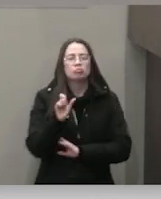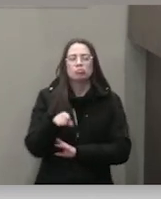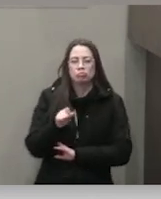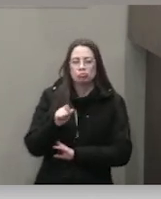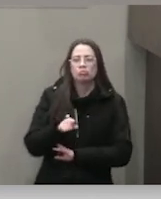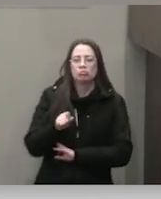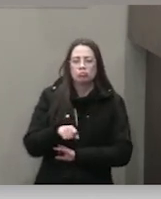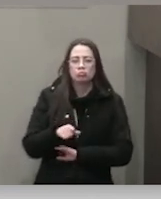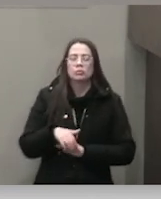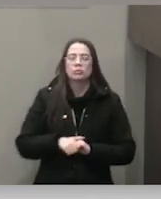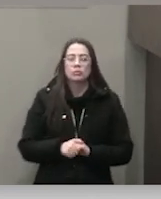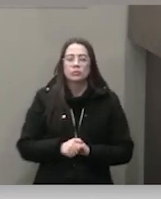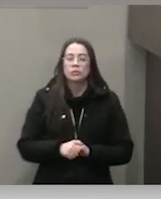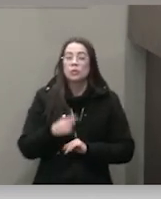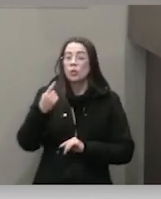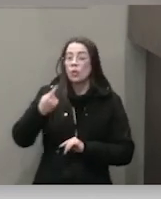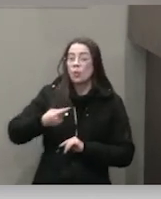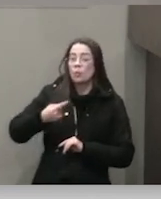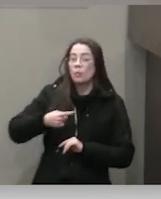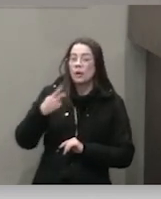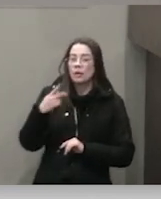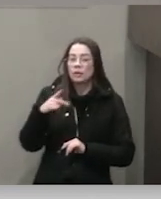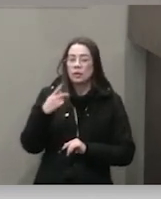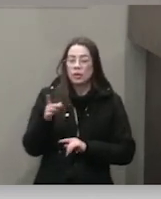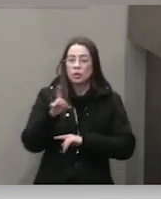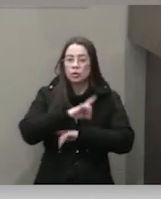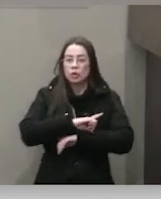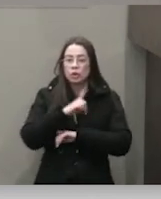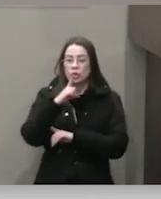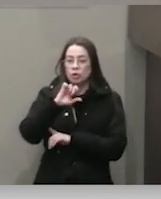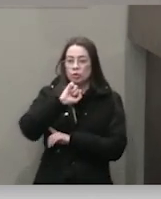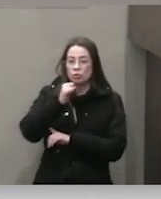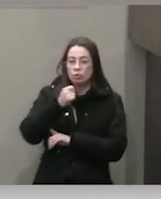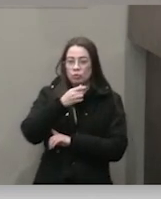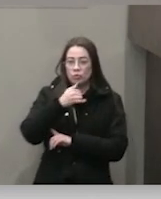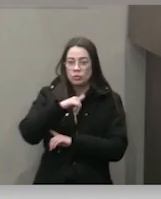Exatamente. Uma delas foi no dia 18 de maio,